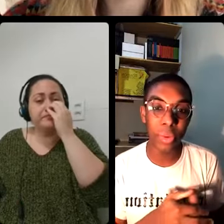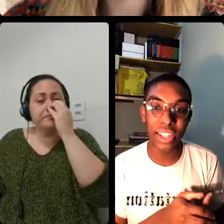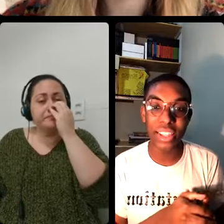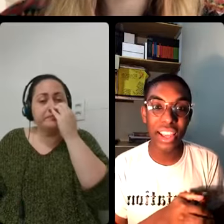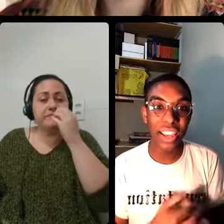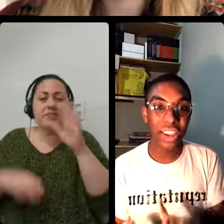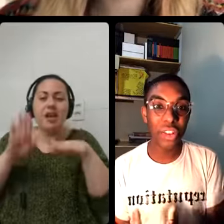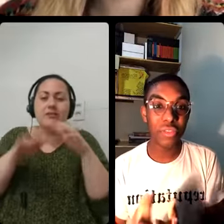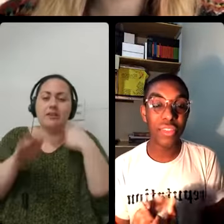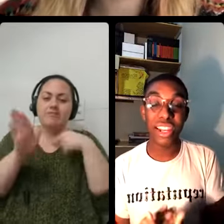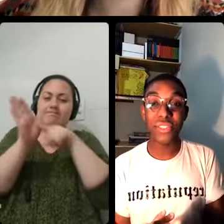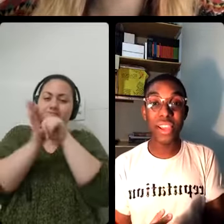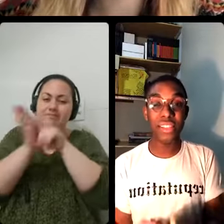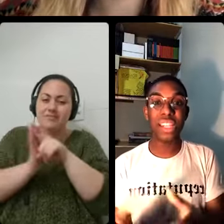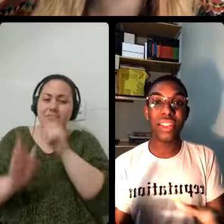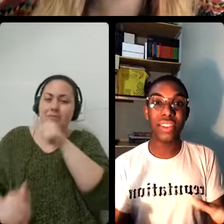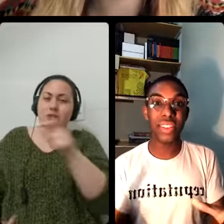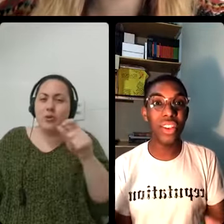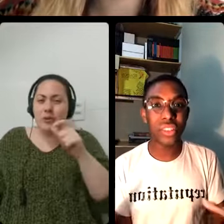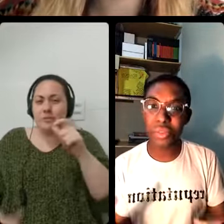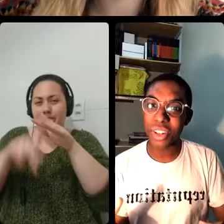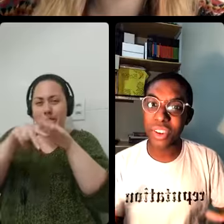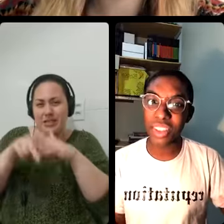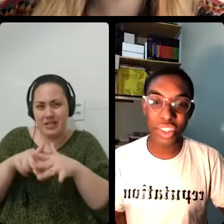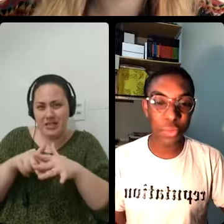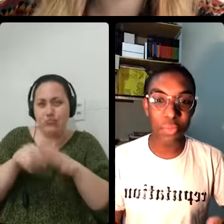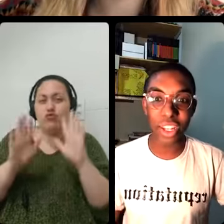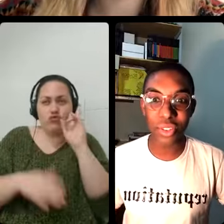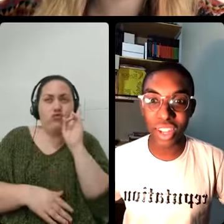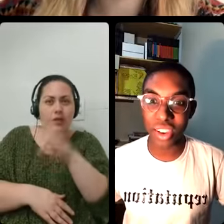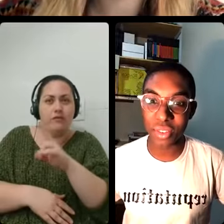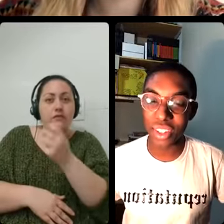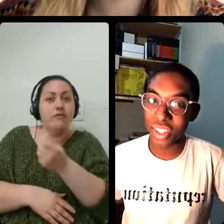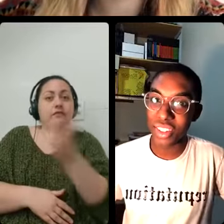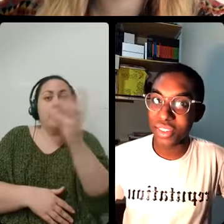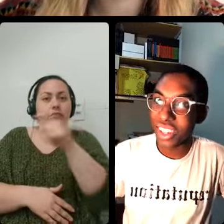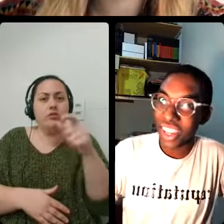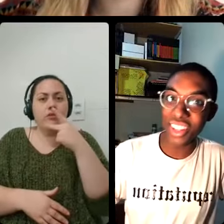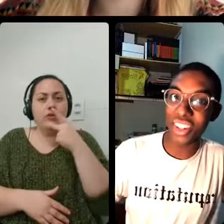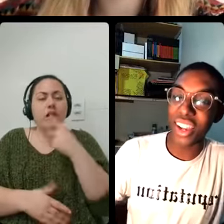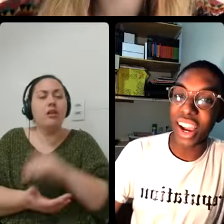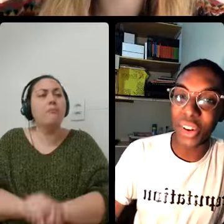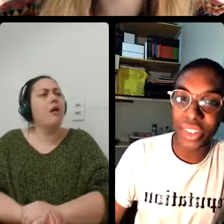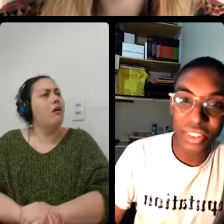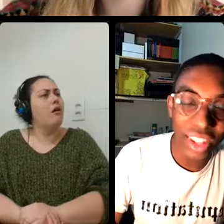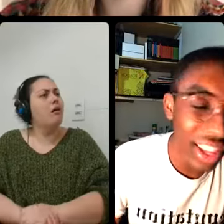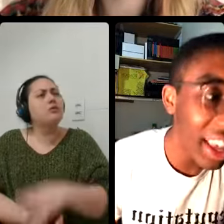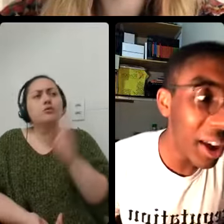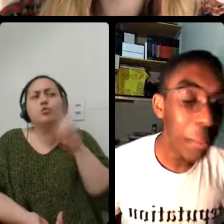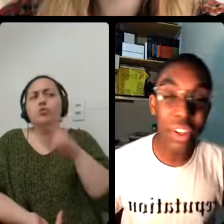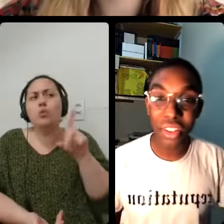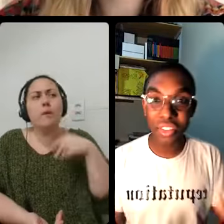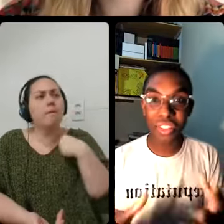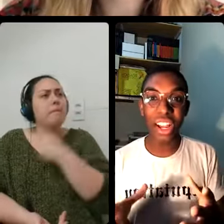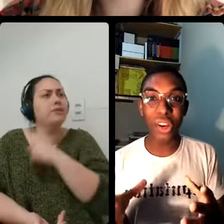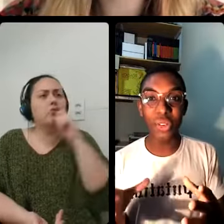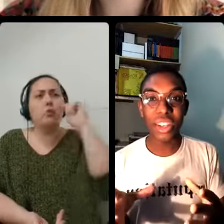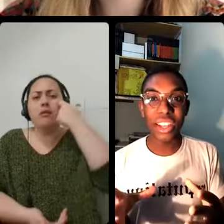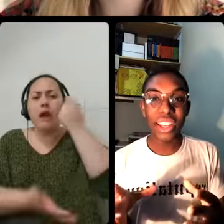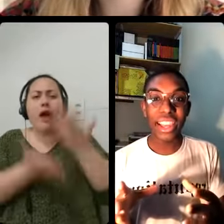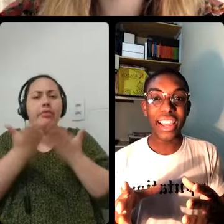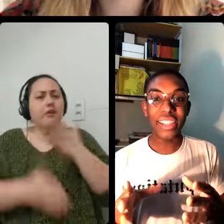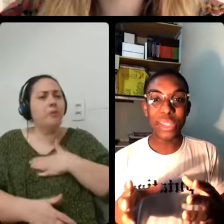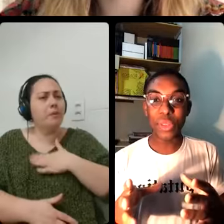ali e tudo mais. Eu já vi várias vezes eles falaram assim, nossa, eu nunca fui atendido por um médico negro, que diferente, que legal isso, né? Porque no